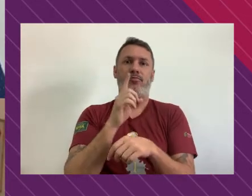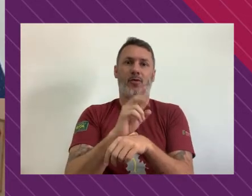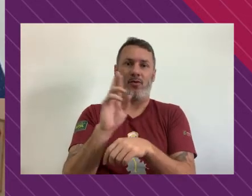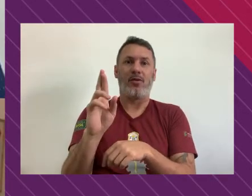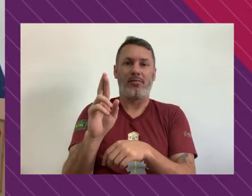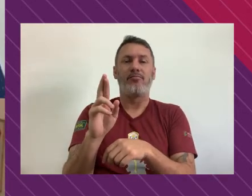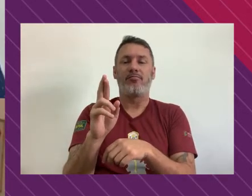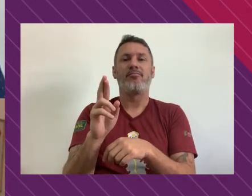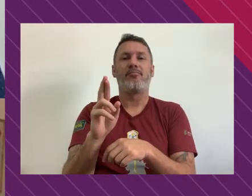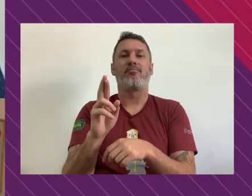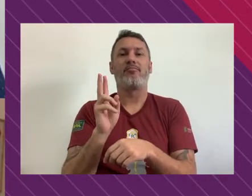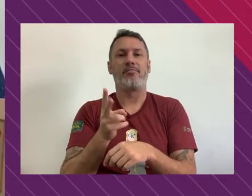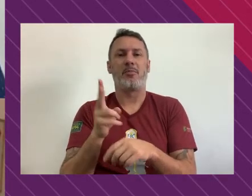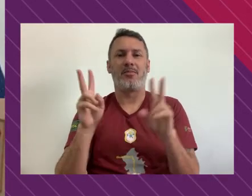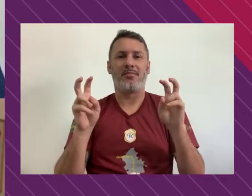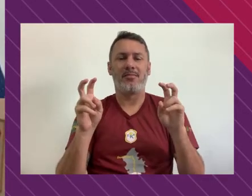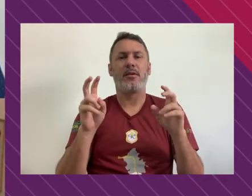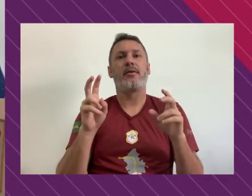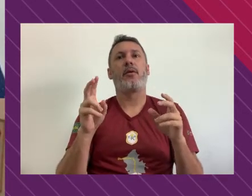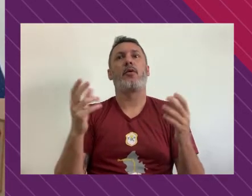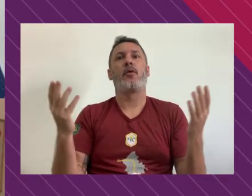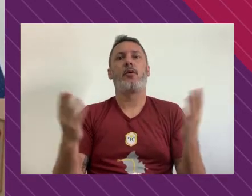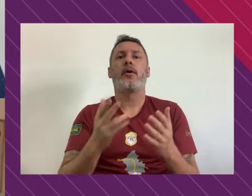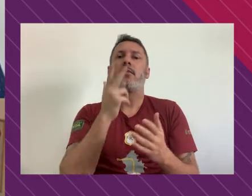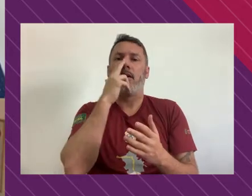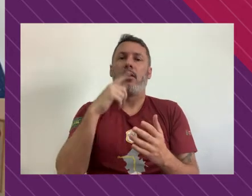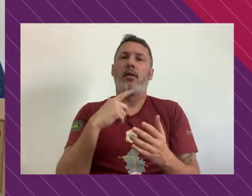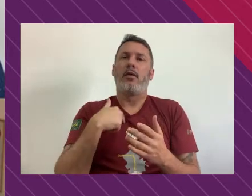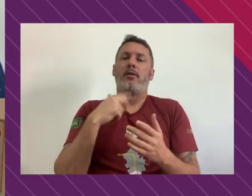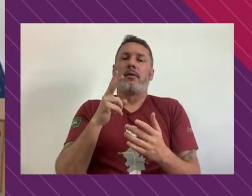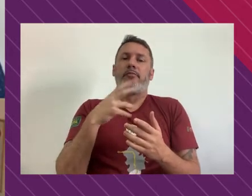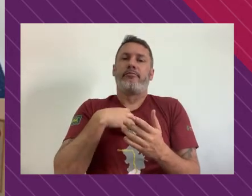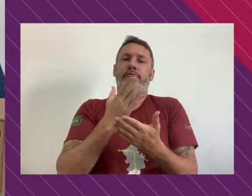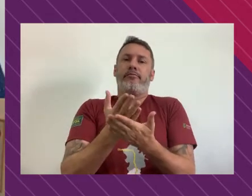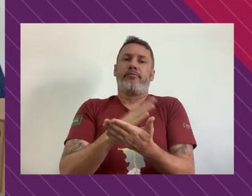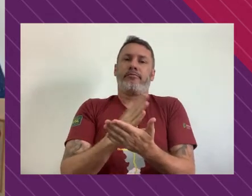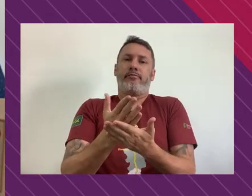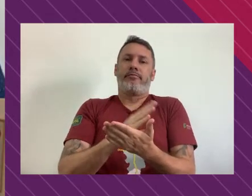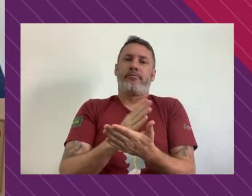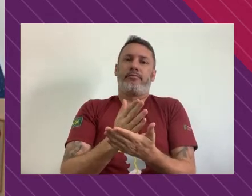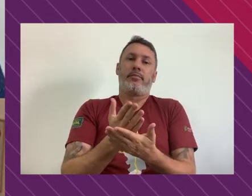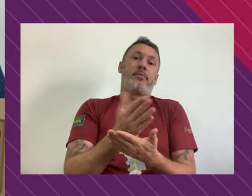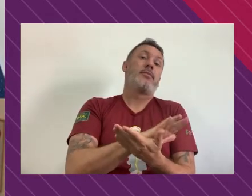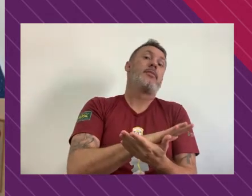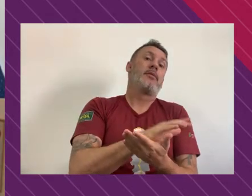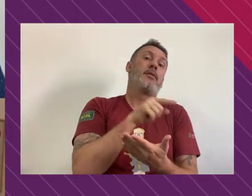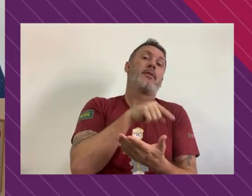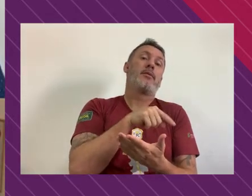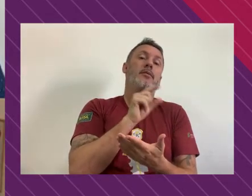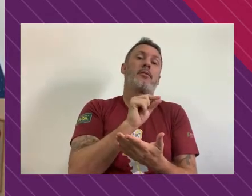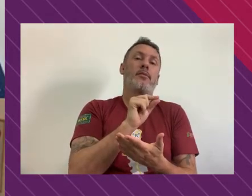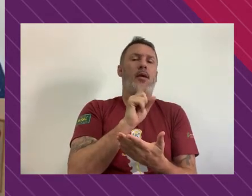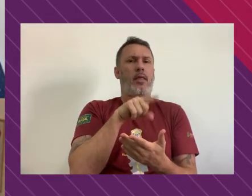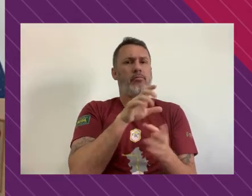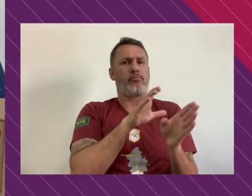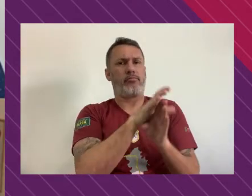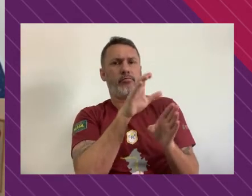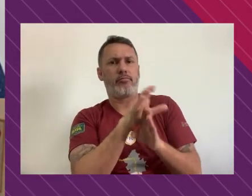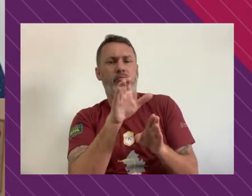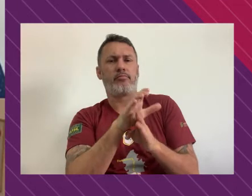hoje, e hoje eu costumo dizer que eu me divido entre dois espaços, né? Tanto o mercado como consultor